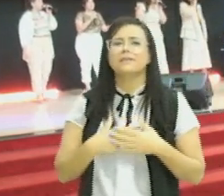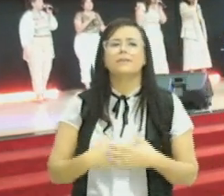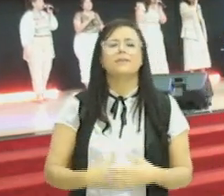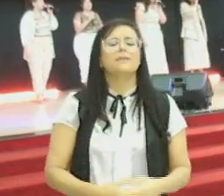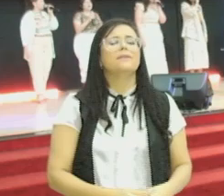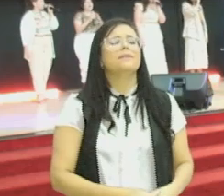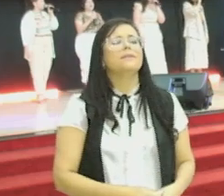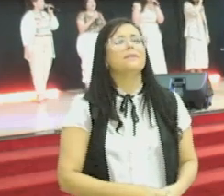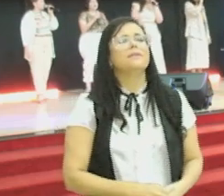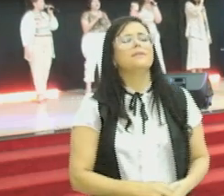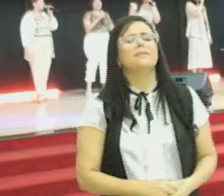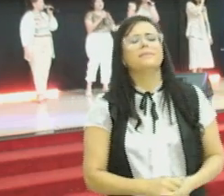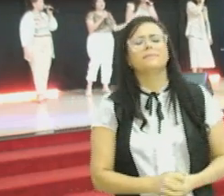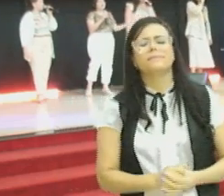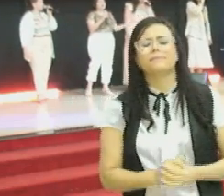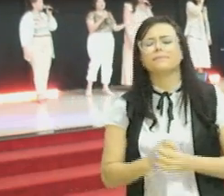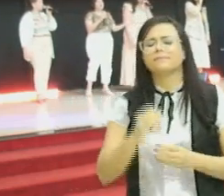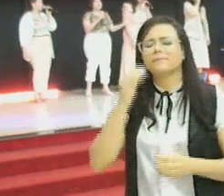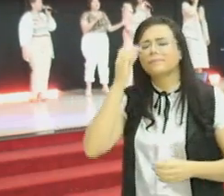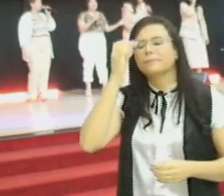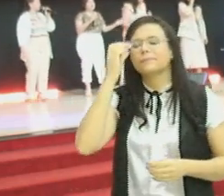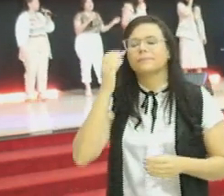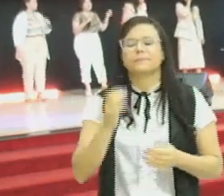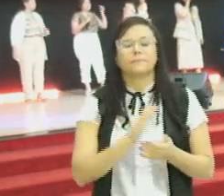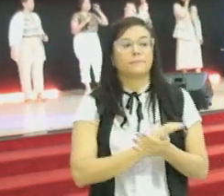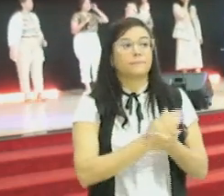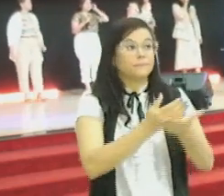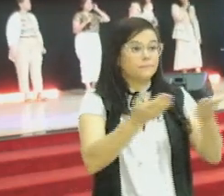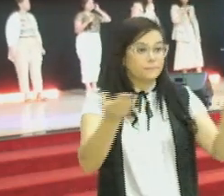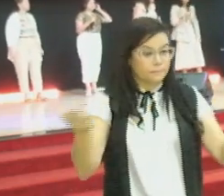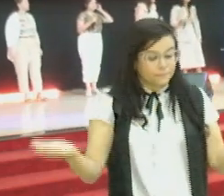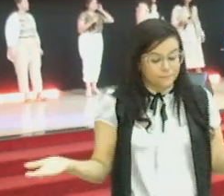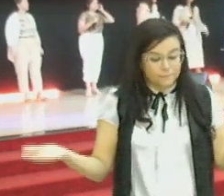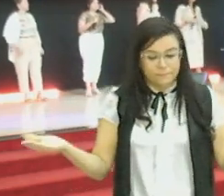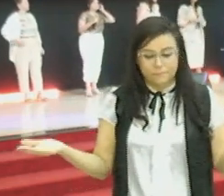Salvador. Meus irmãos,